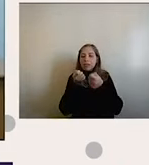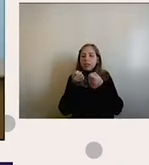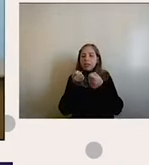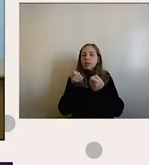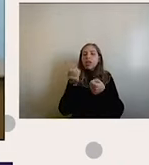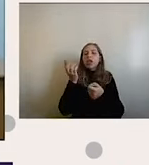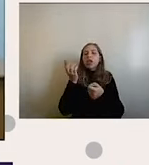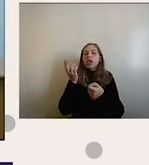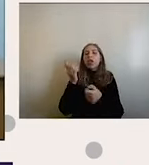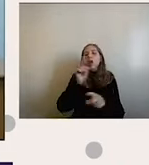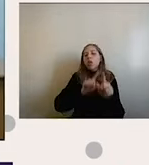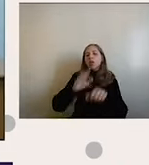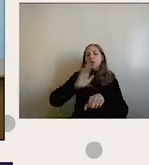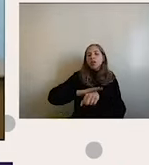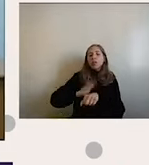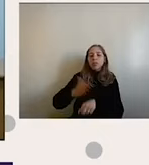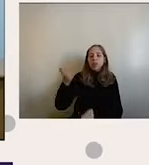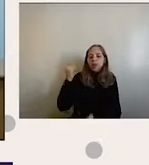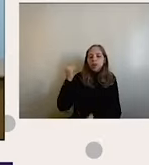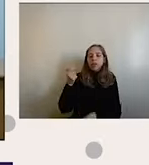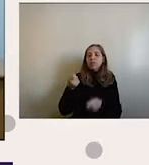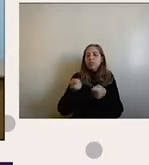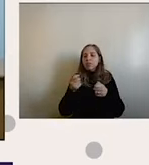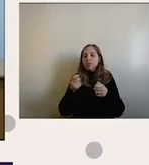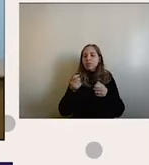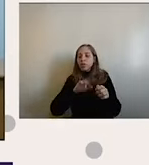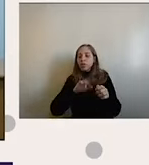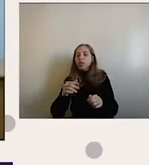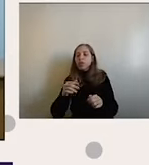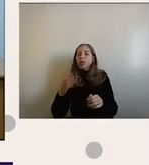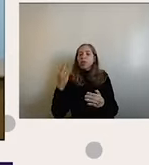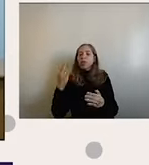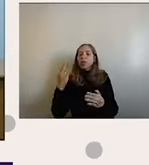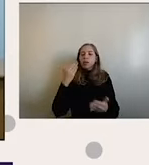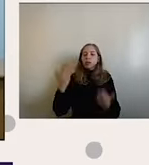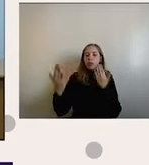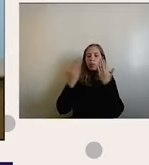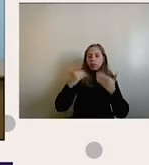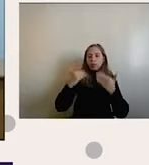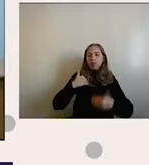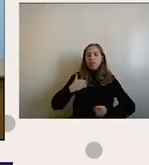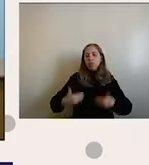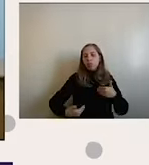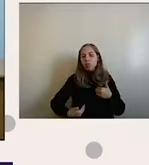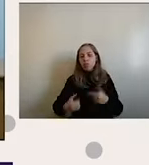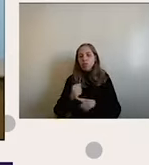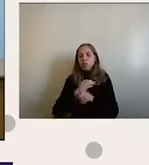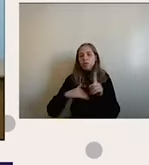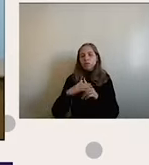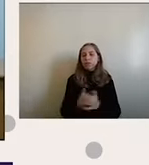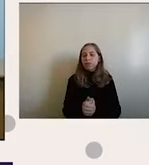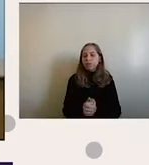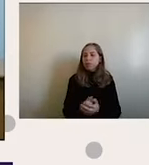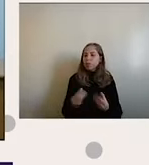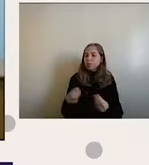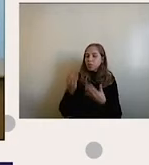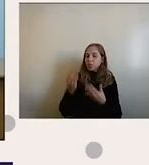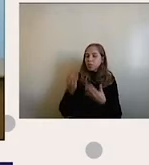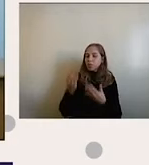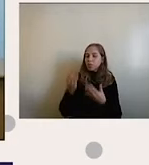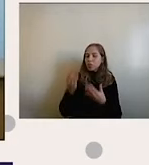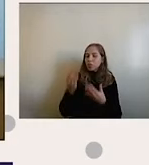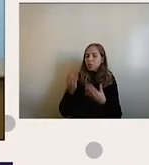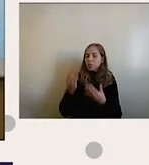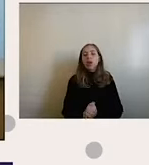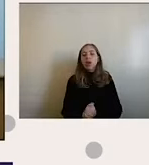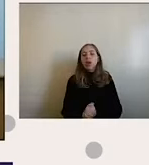perícias multiprofissionais, biopsicossociais. Muito obrigado, Bruno. Muito obrigado